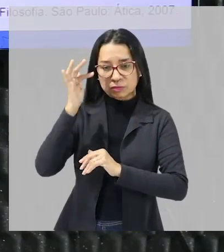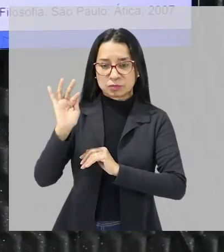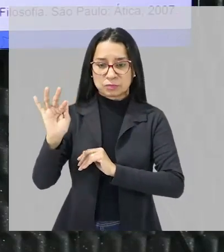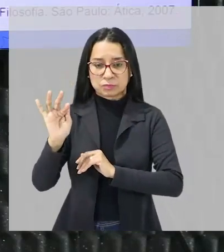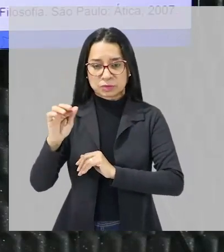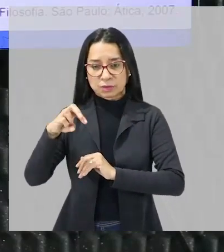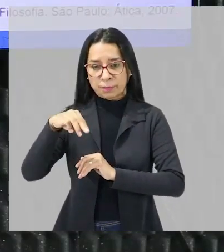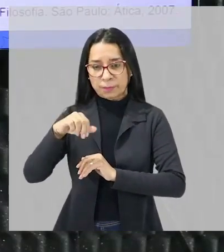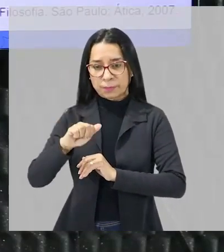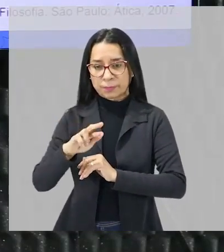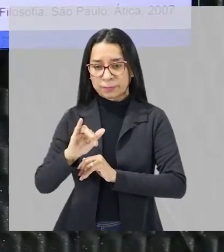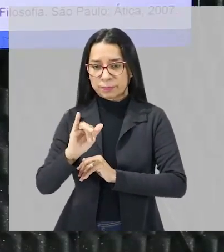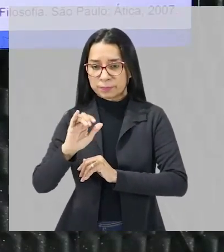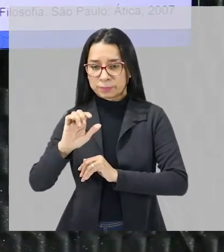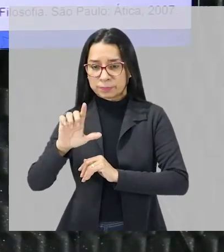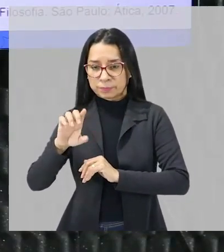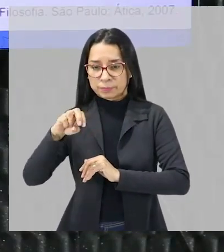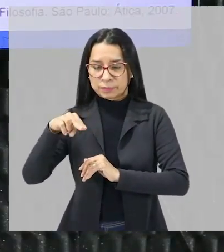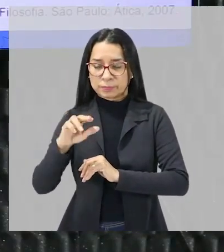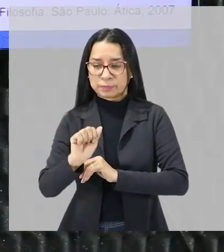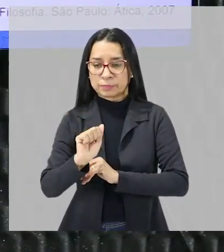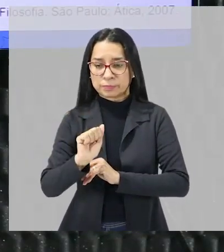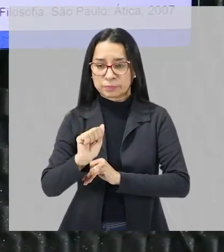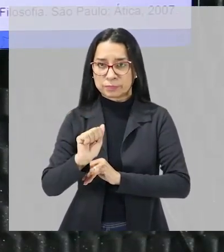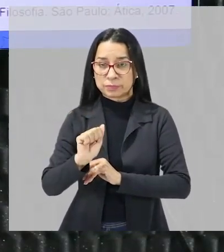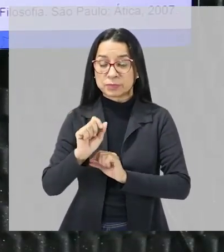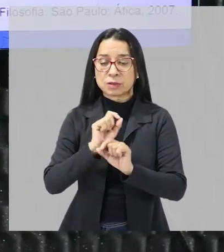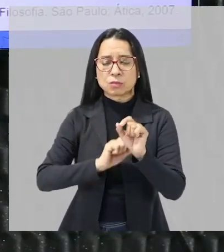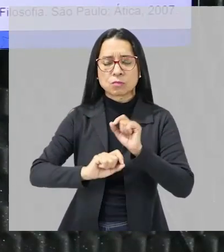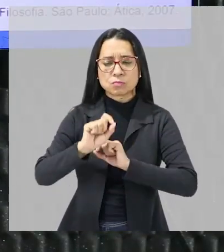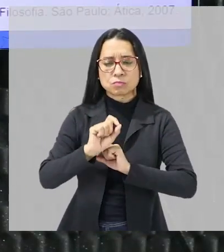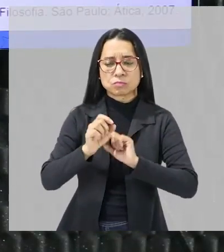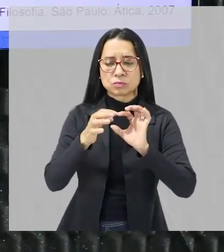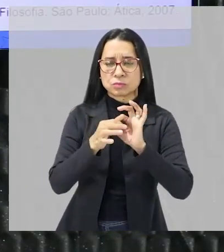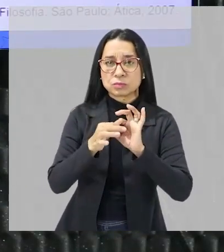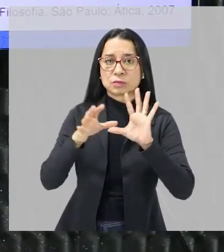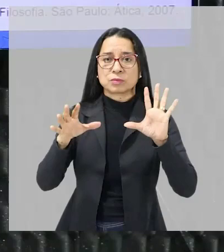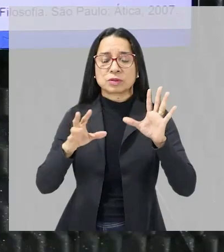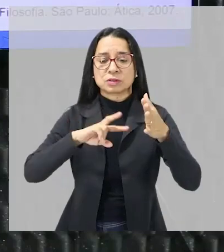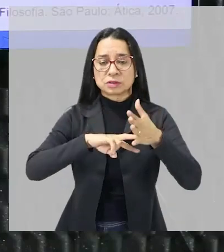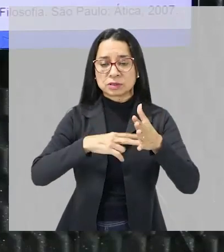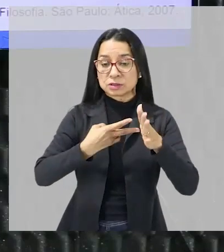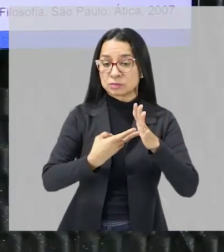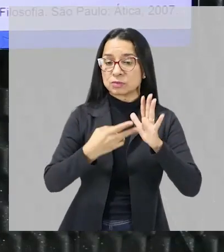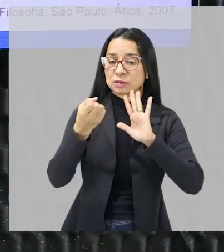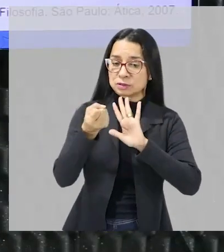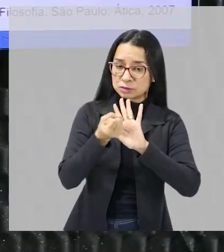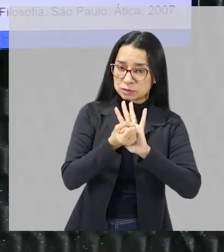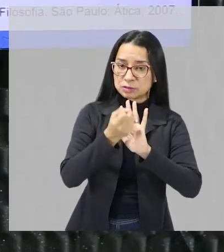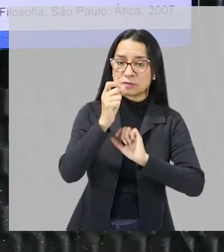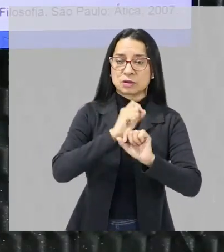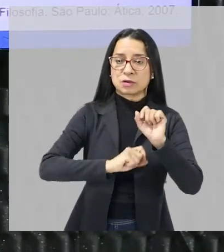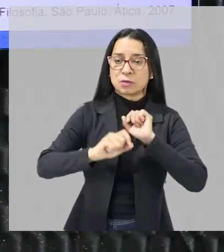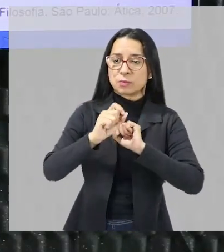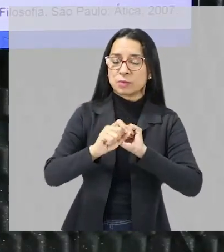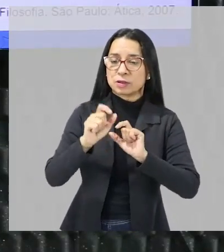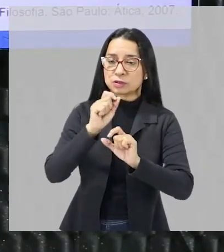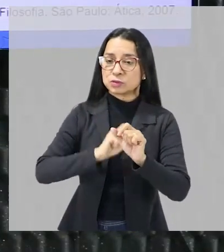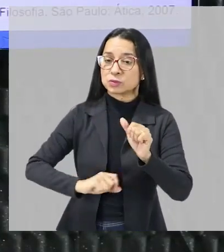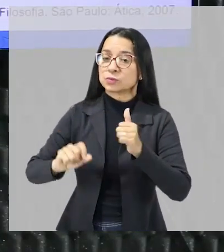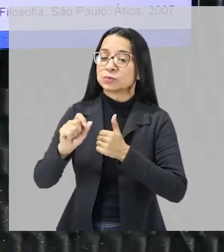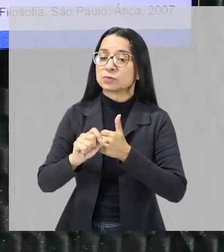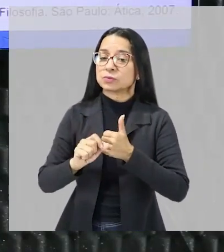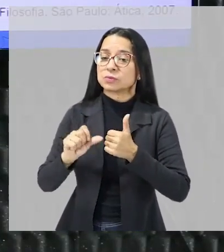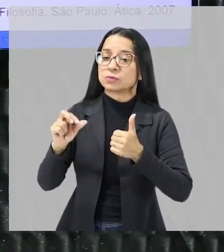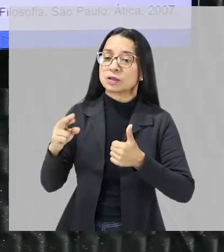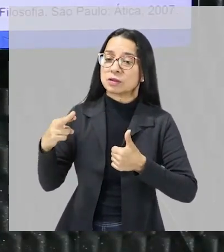expressando é que a democracia simboliza muito mais do que o ocupante do governo. A pessoa que ocupa o